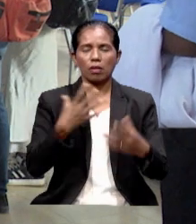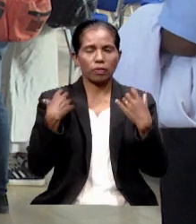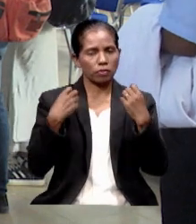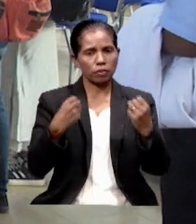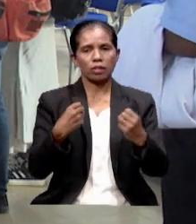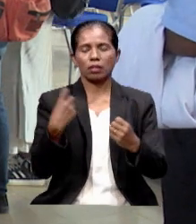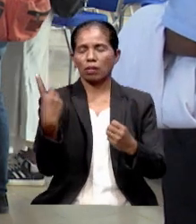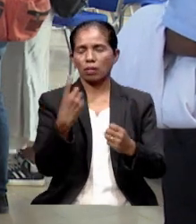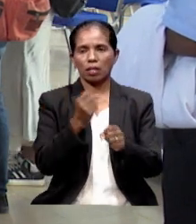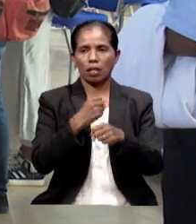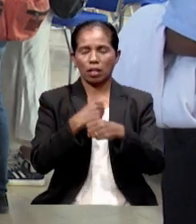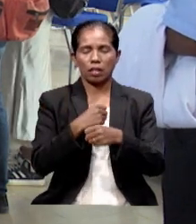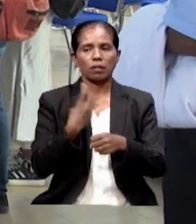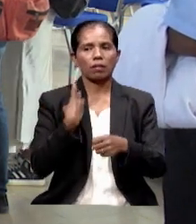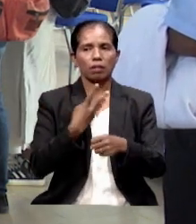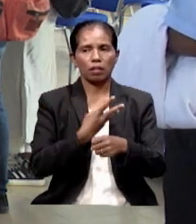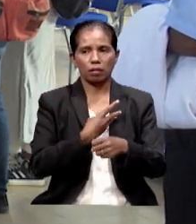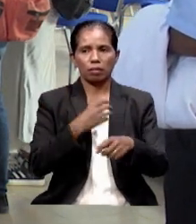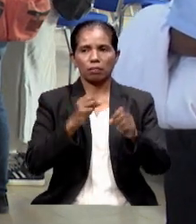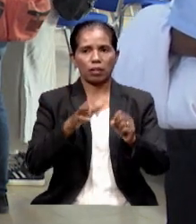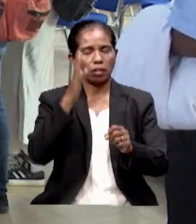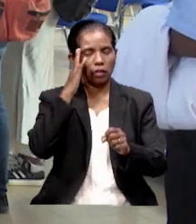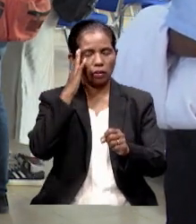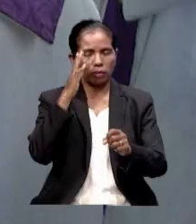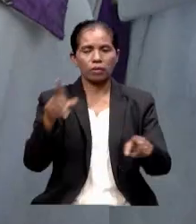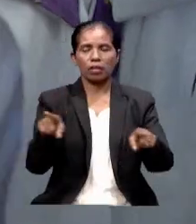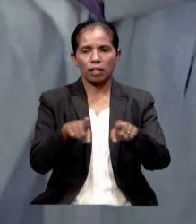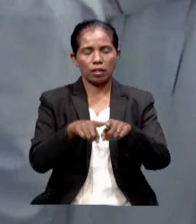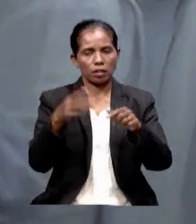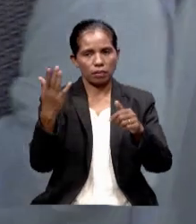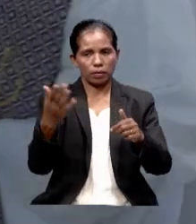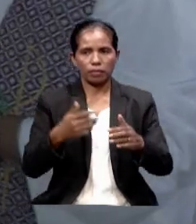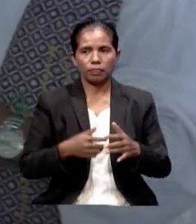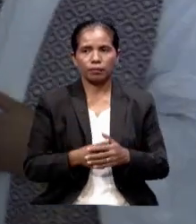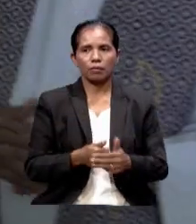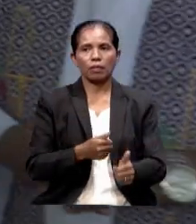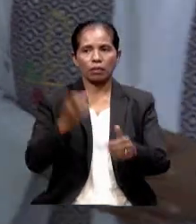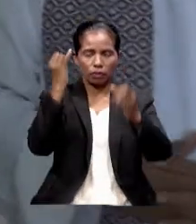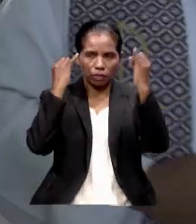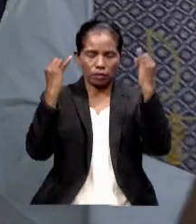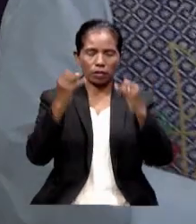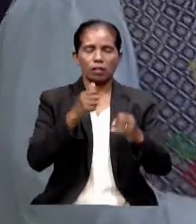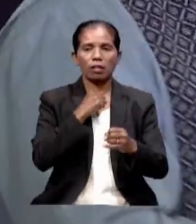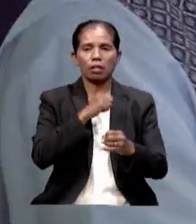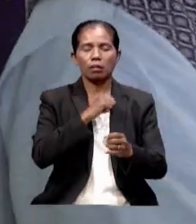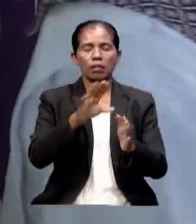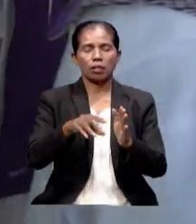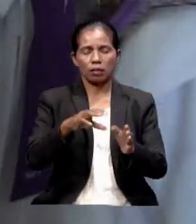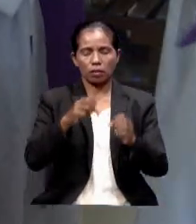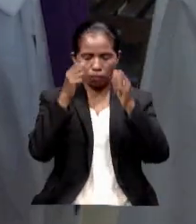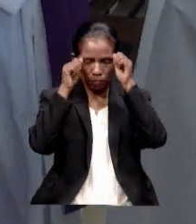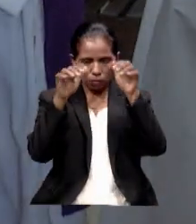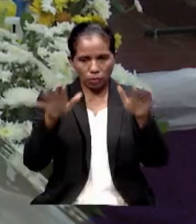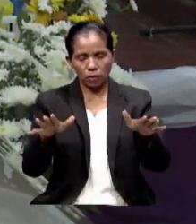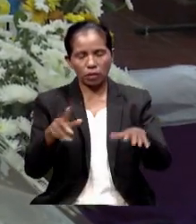ita nunca bele hanu in kona atu sa hanesan ne Tur informasaun amu Tavares hetan ataka saun ia tuku hat